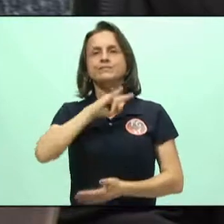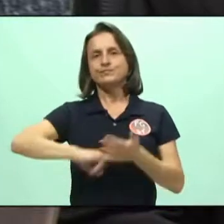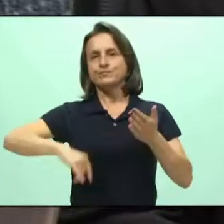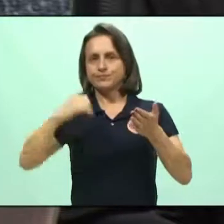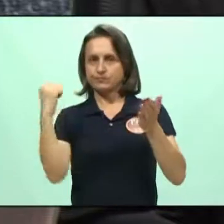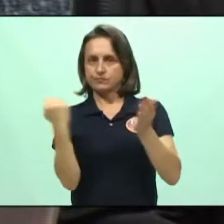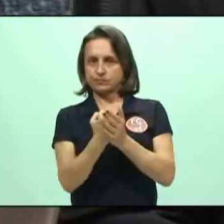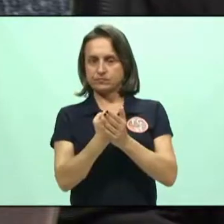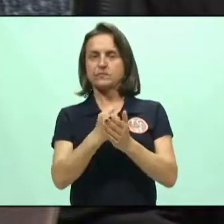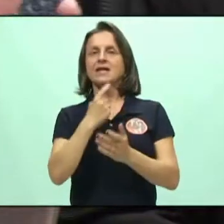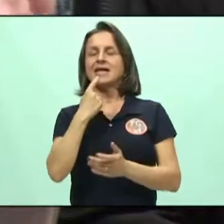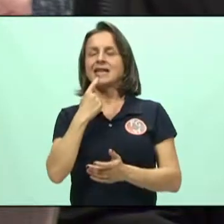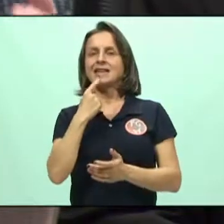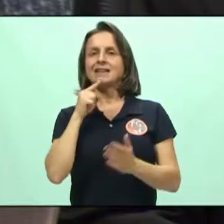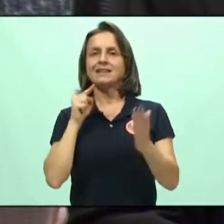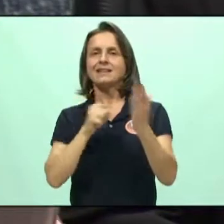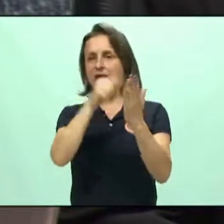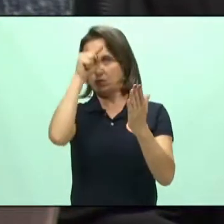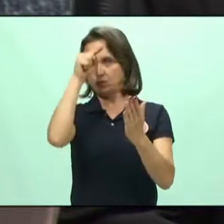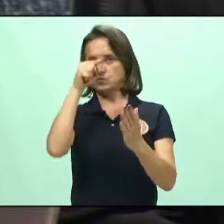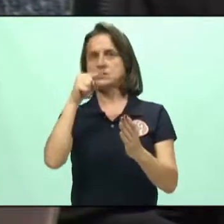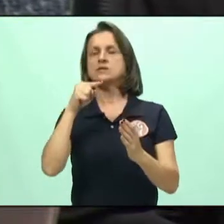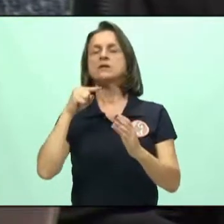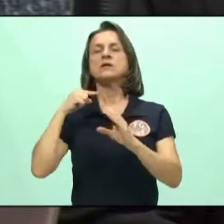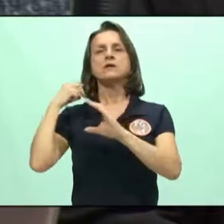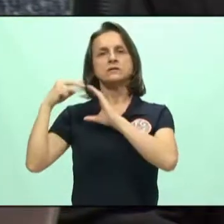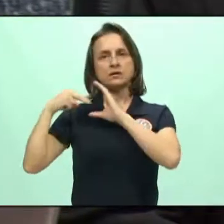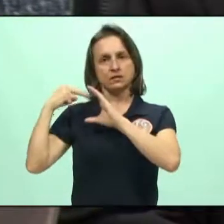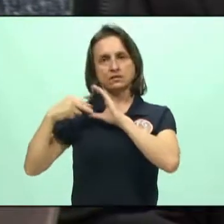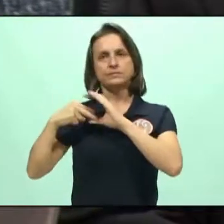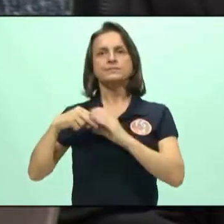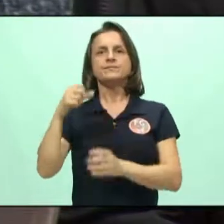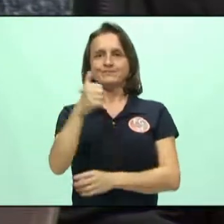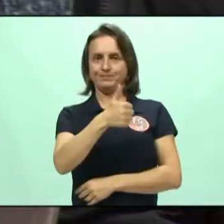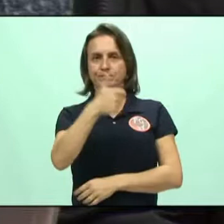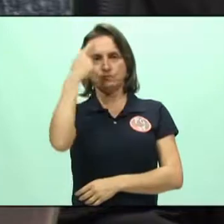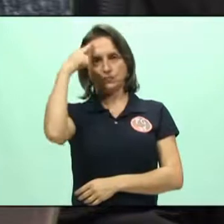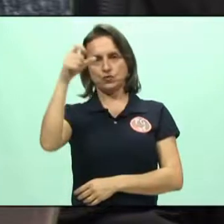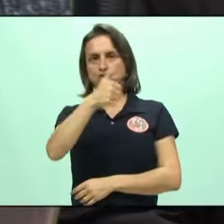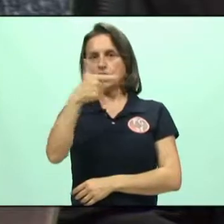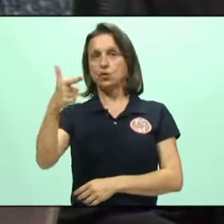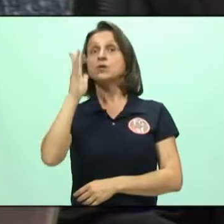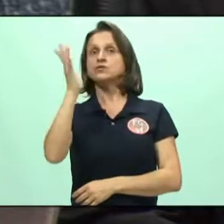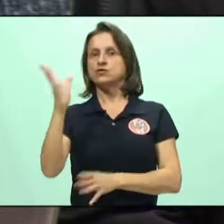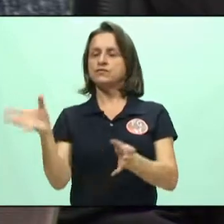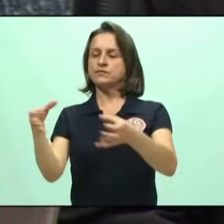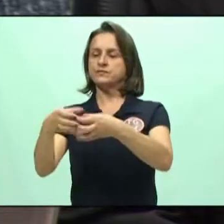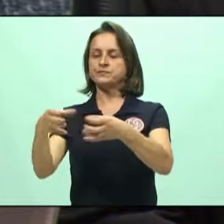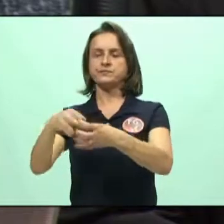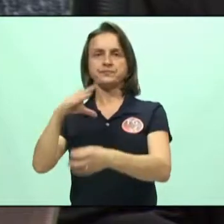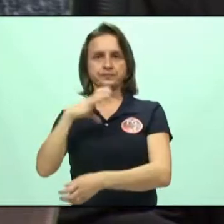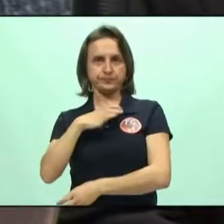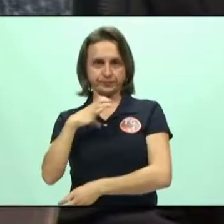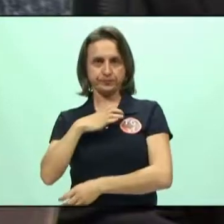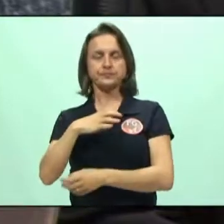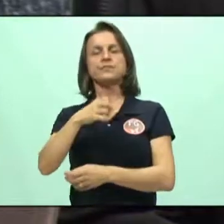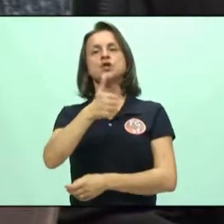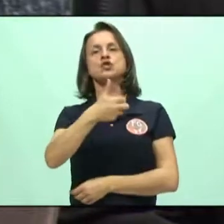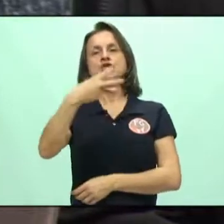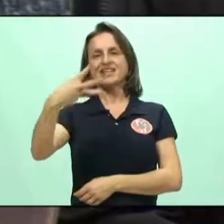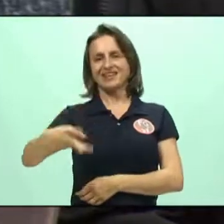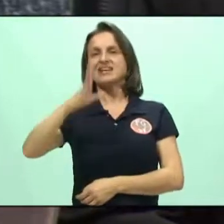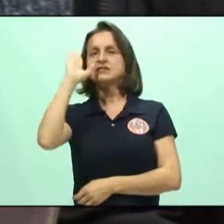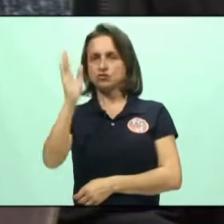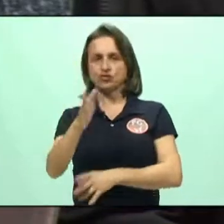câmara no Dia 12 ela já foi encaminhada a nossa comissão de ética no dia 13 no dia seguinte que eu recebi nós já